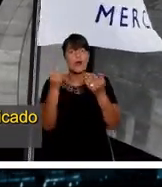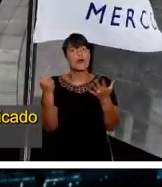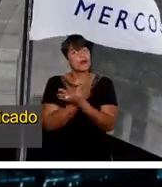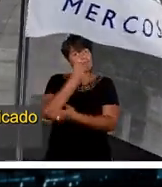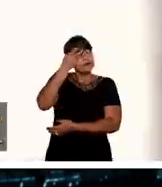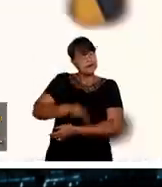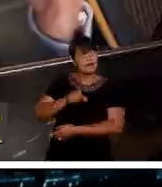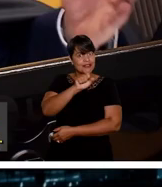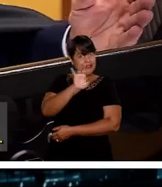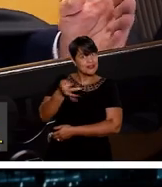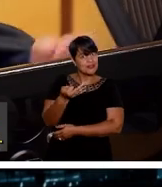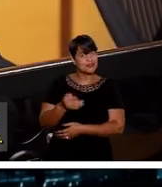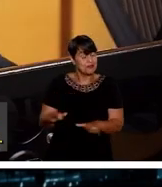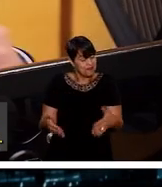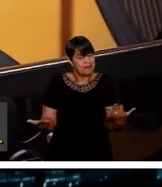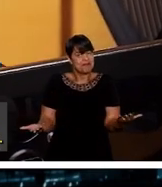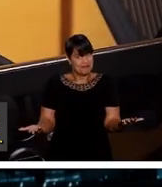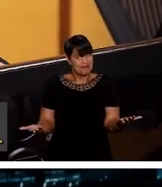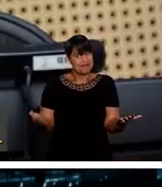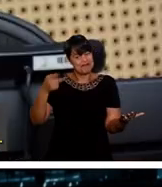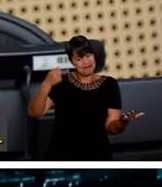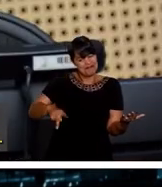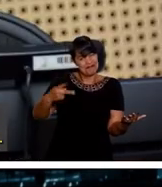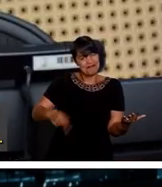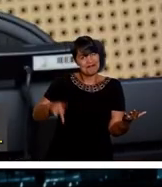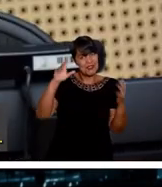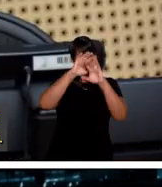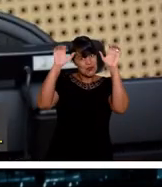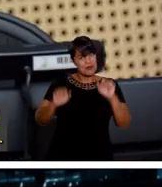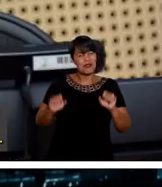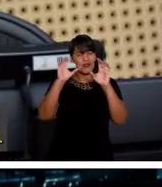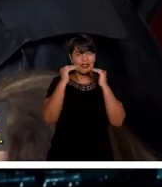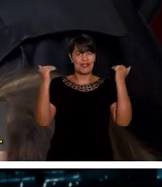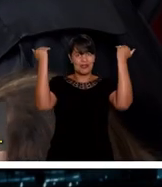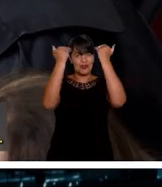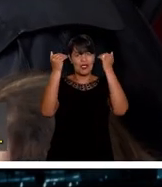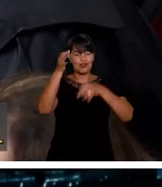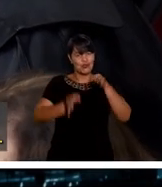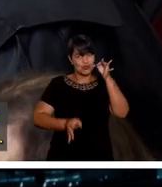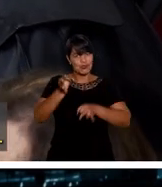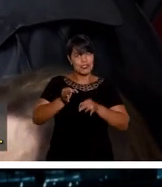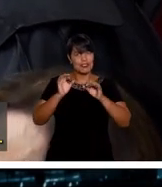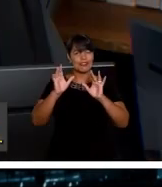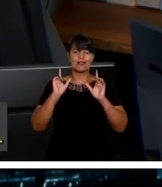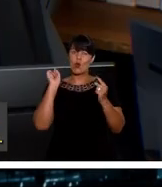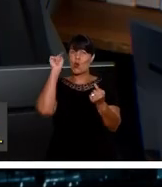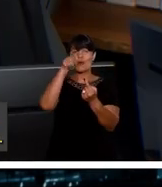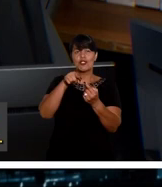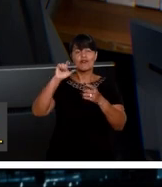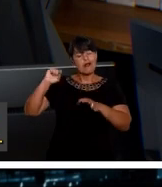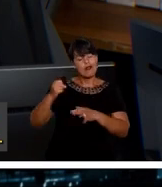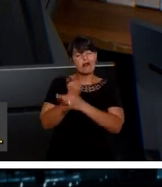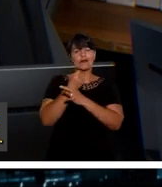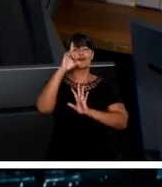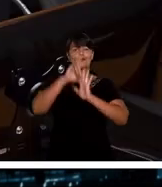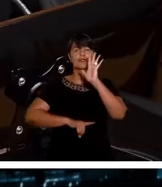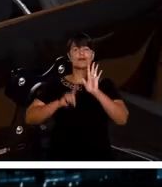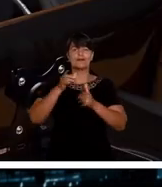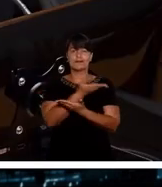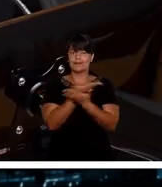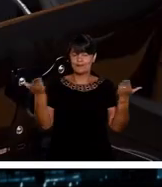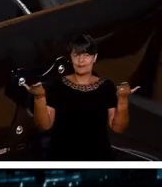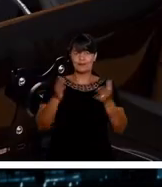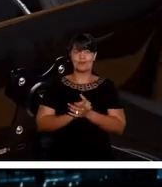STJ. É assim que o Superior Tribunal de Justiça trabalha para garantir os direitos do cidadão,